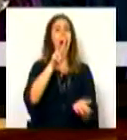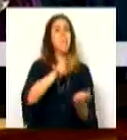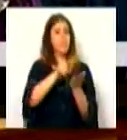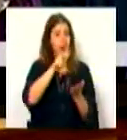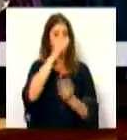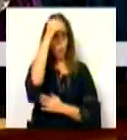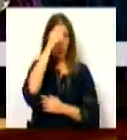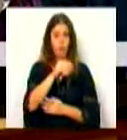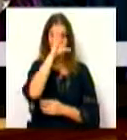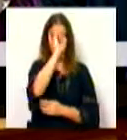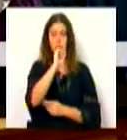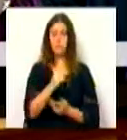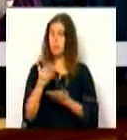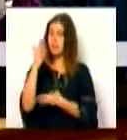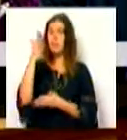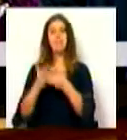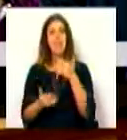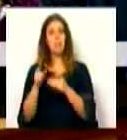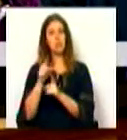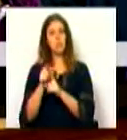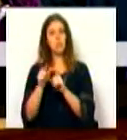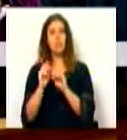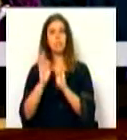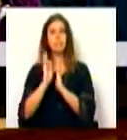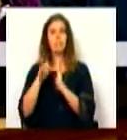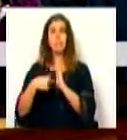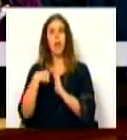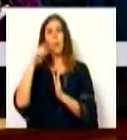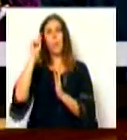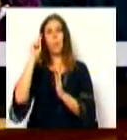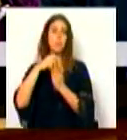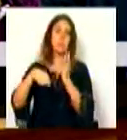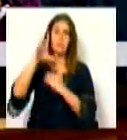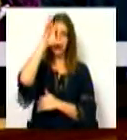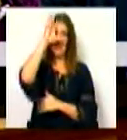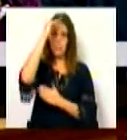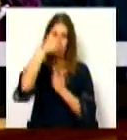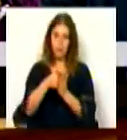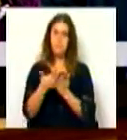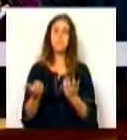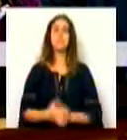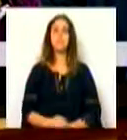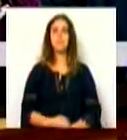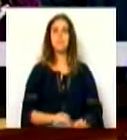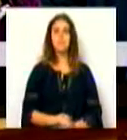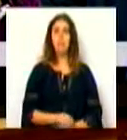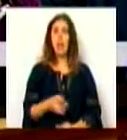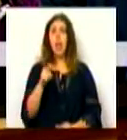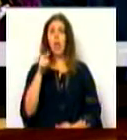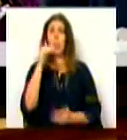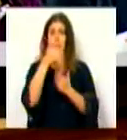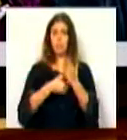aprovados pelo Governo e metade dos mesmos promulgados pelo Sr. Presidente da República. Nesses